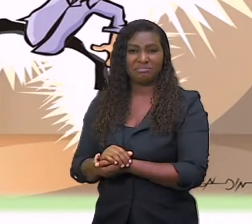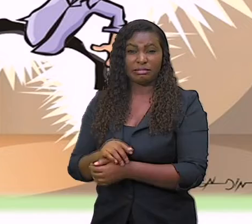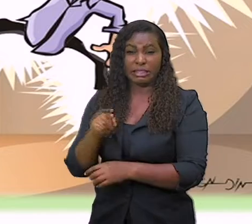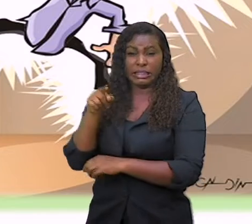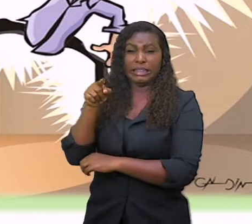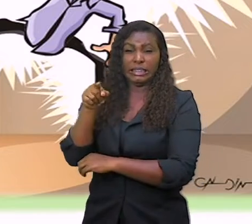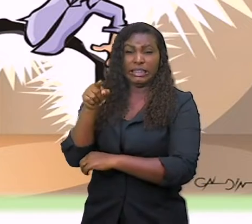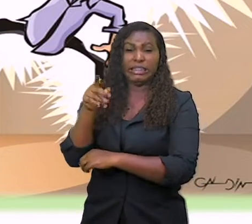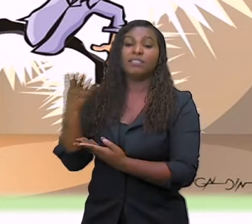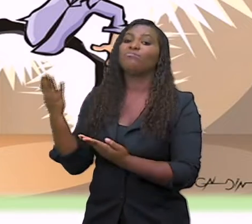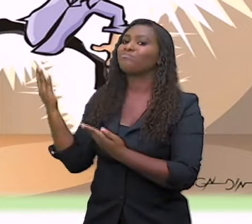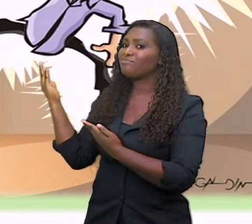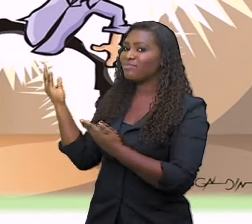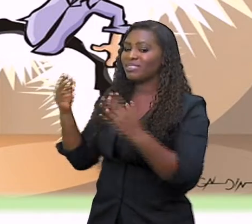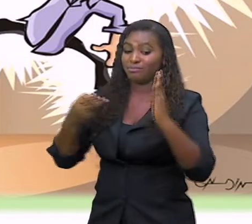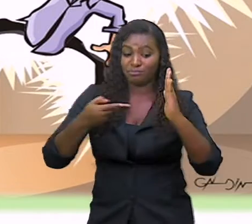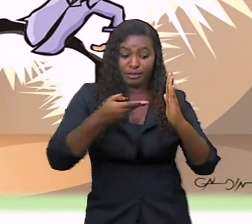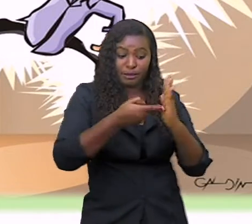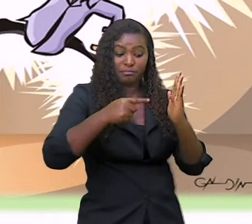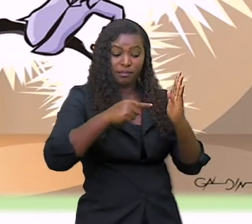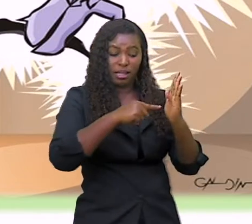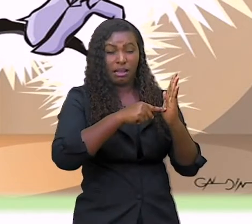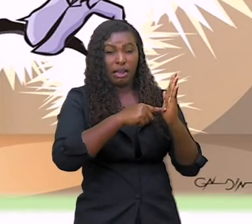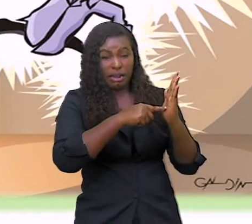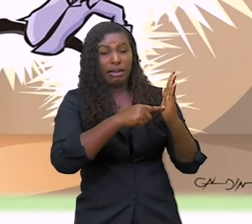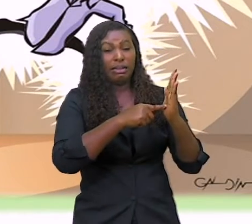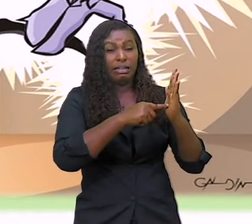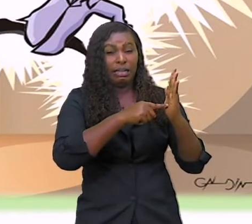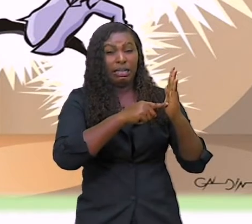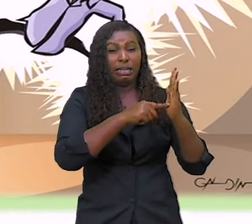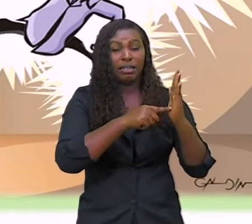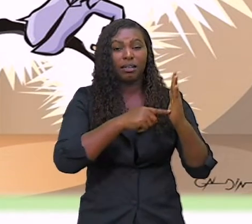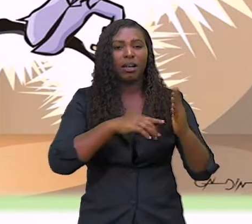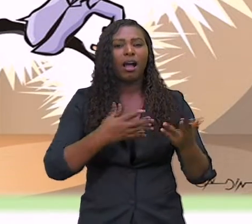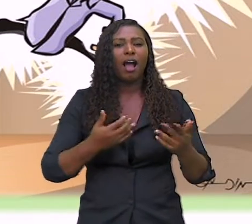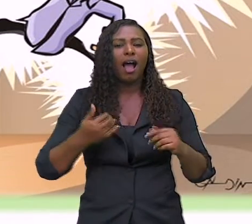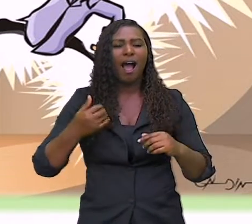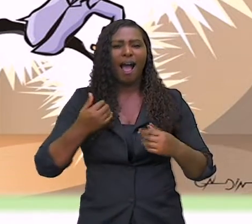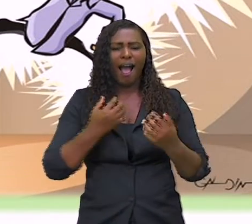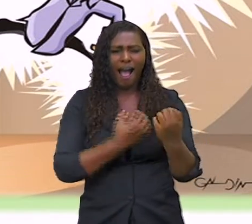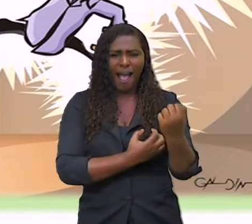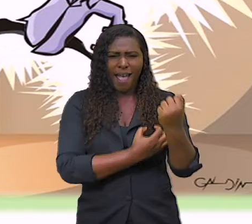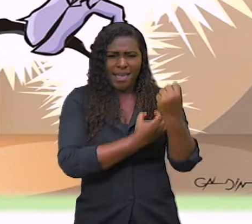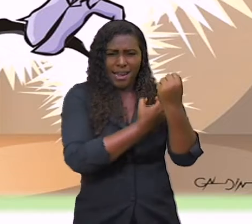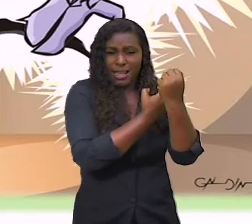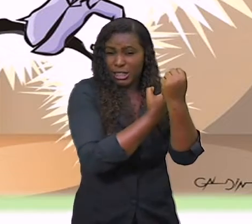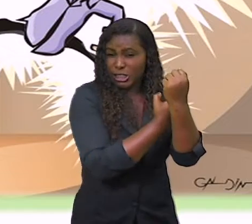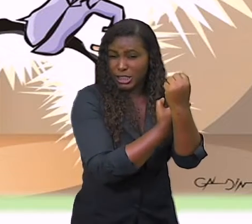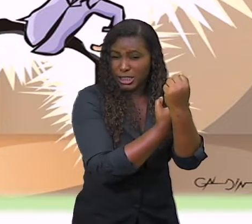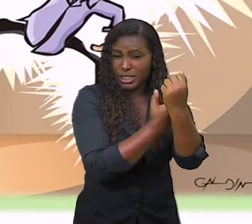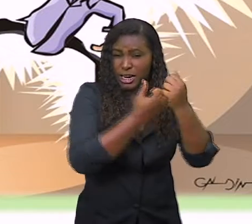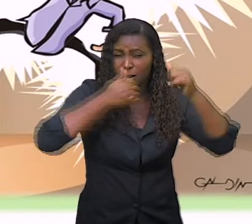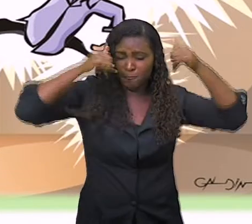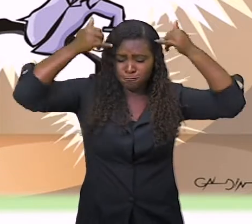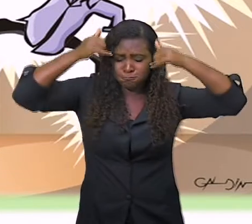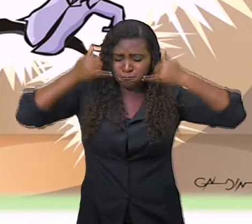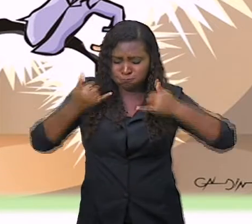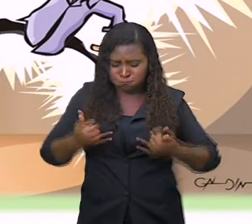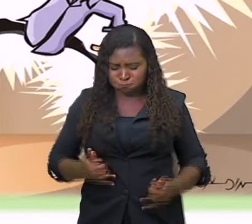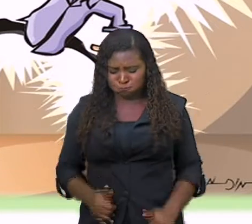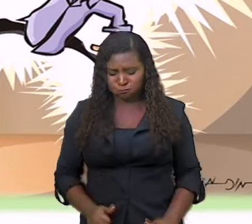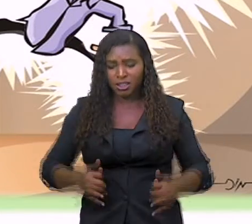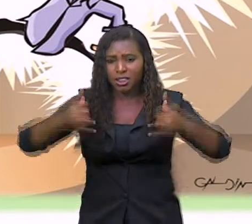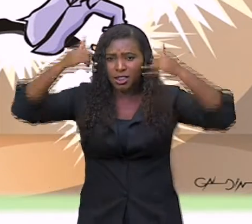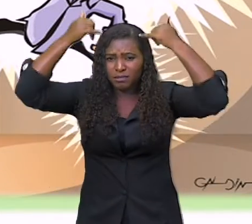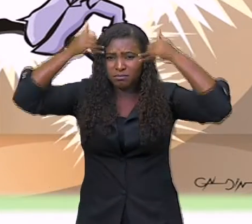olha, da nossa imagem. Ele está recebendo uma descarga elétrica. As sensações são desagradáveis